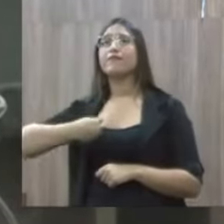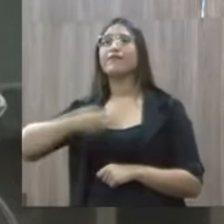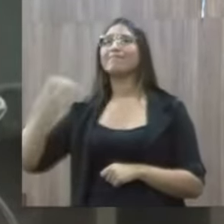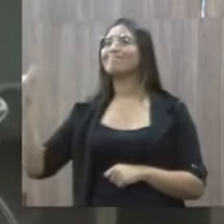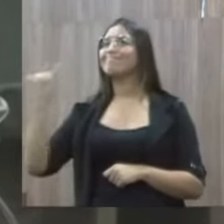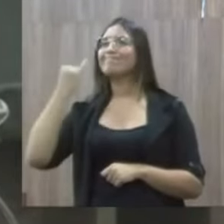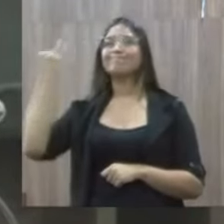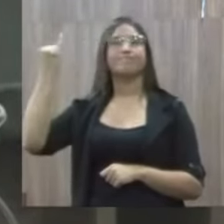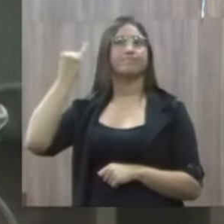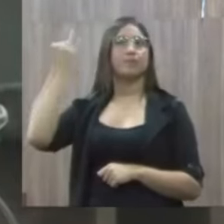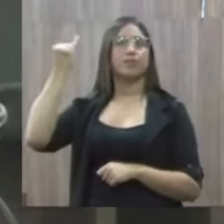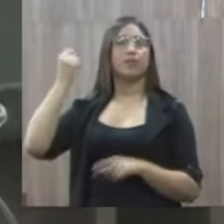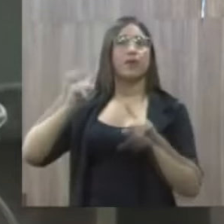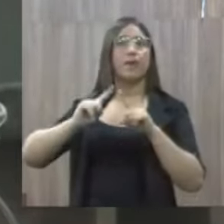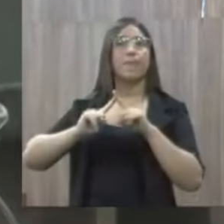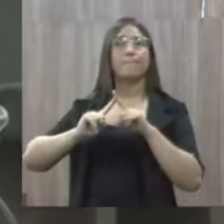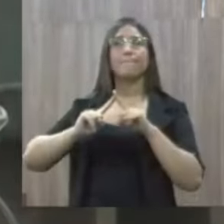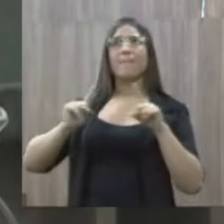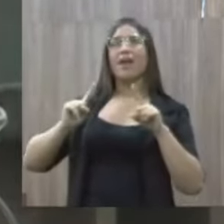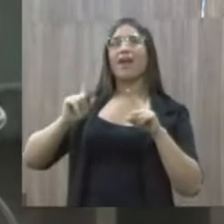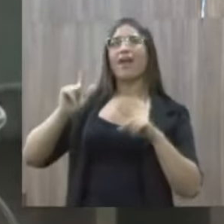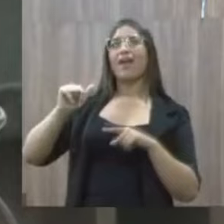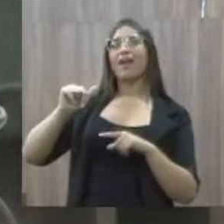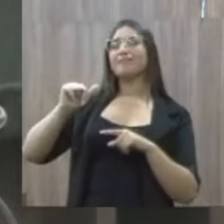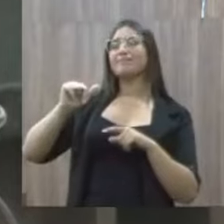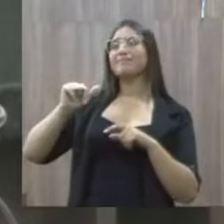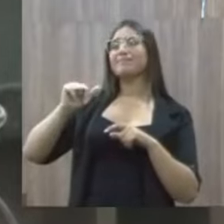eficaz, mais afiada